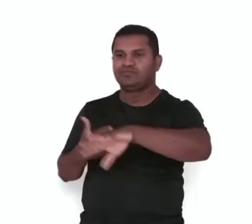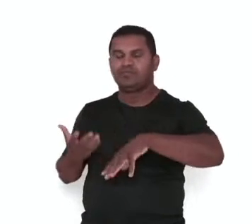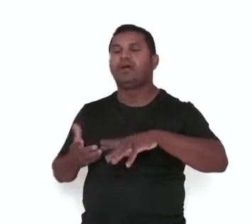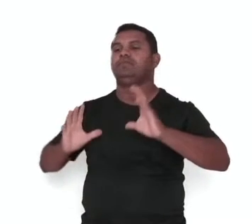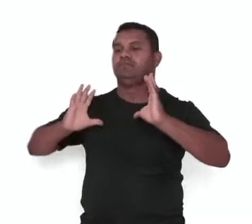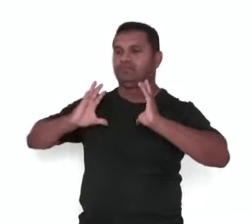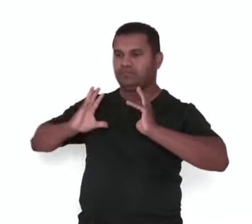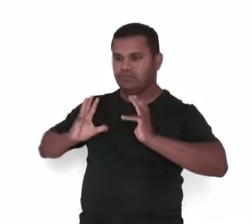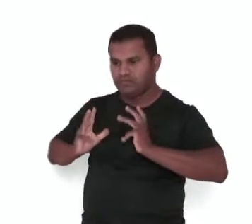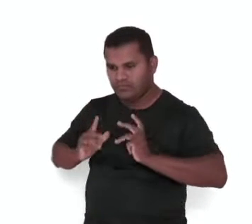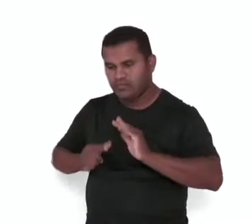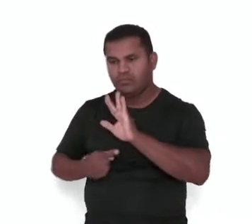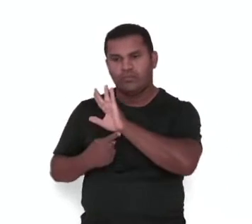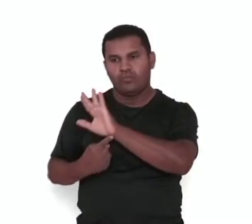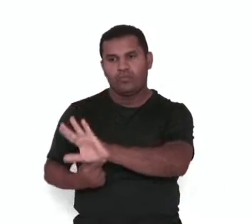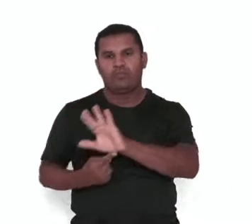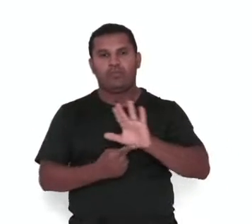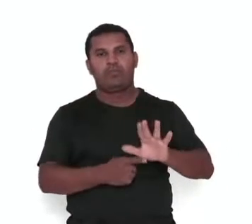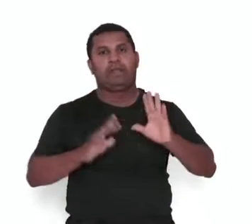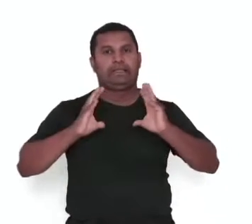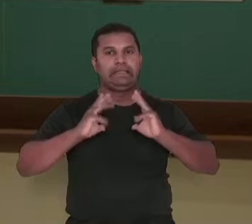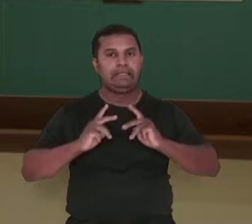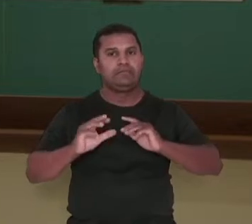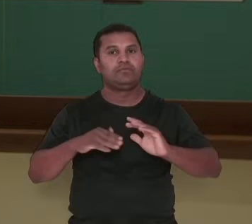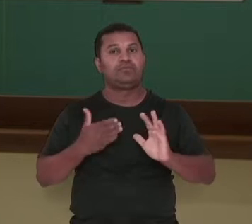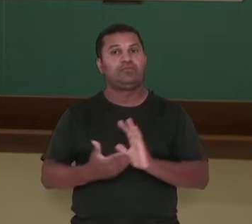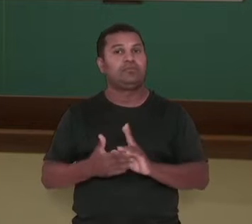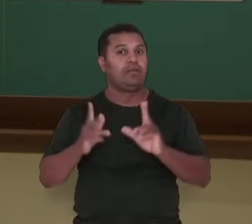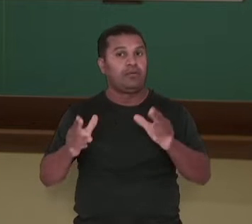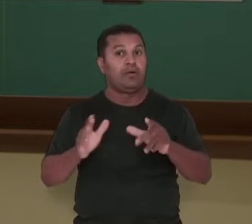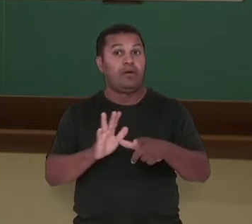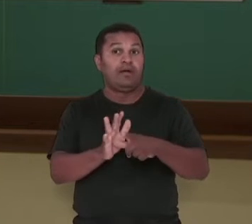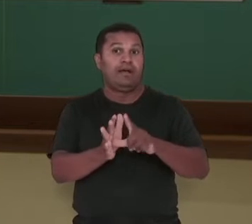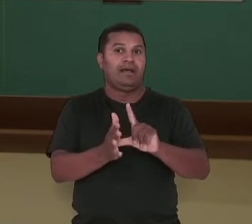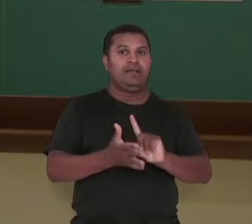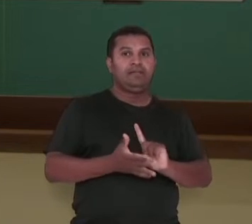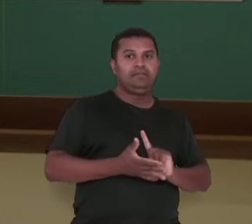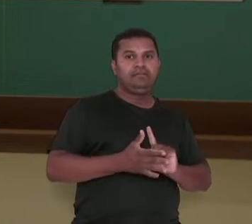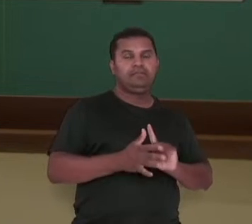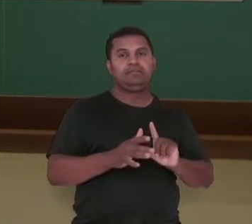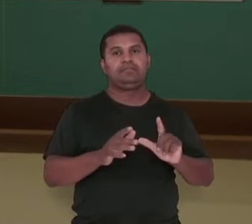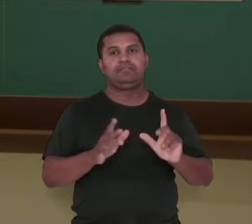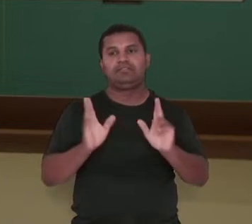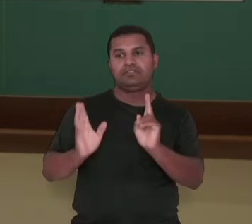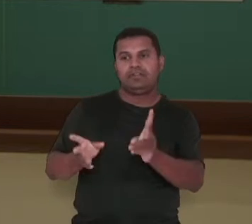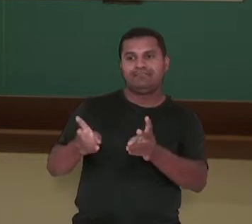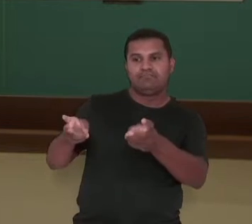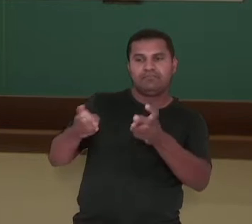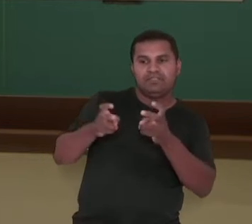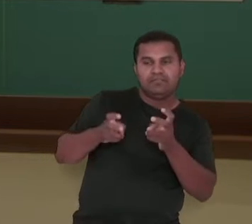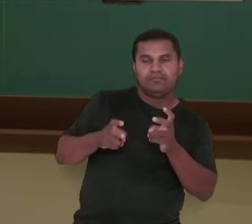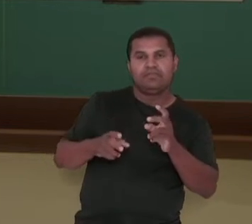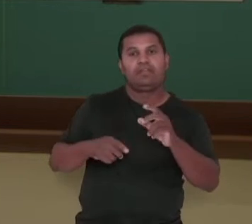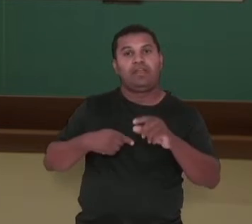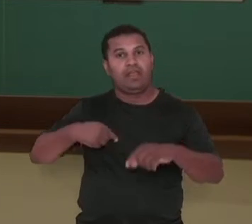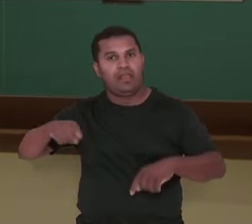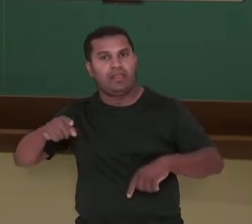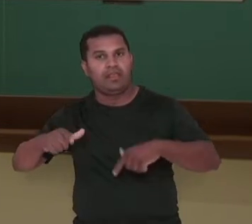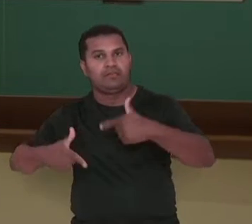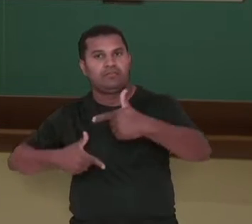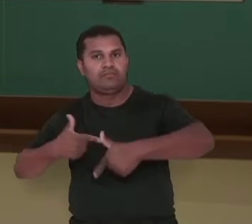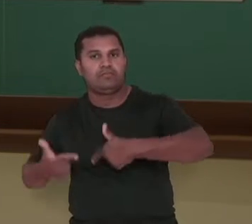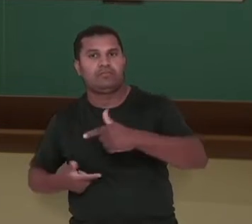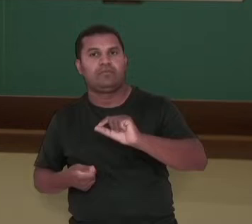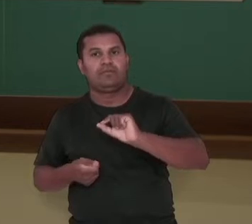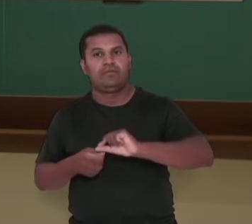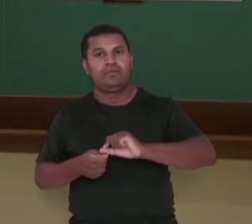resultados futuros, com uma solução para eles. Então, proatividade é sobre resolução de problemas. Eu consigo pensar no que